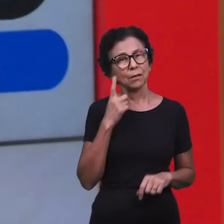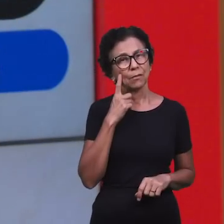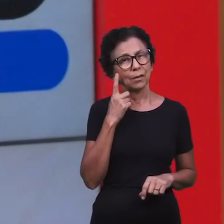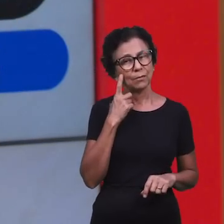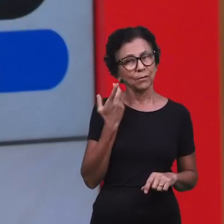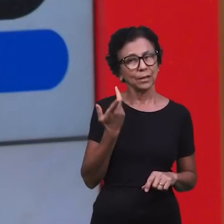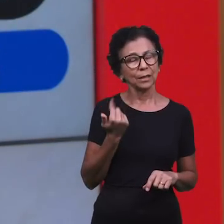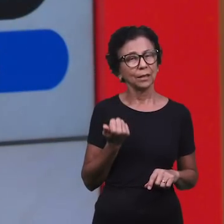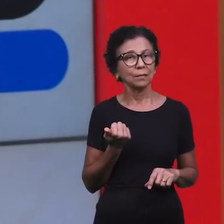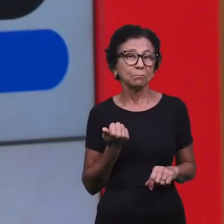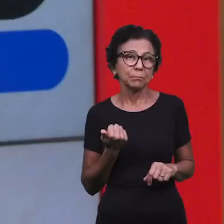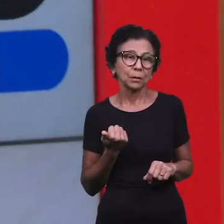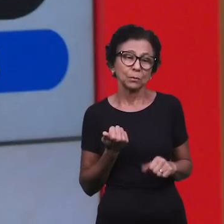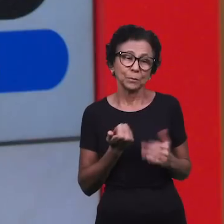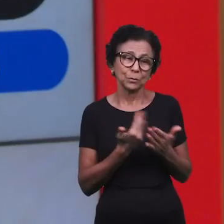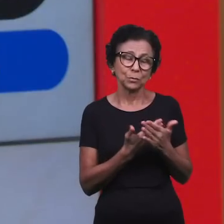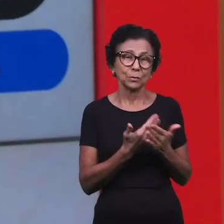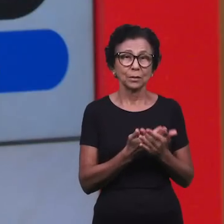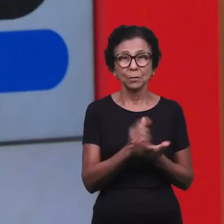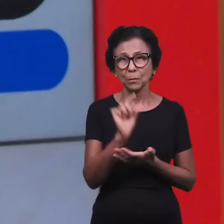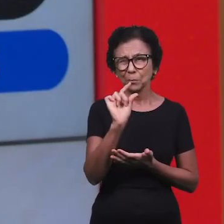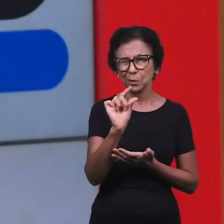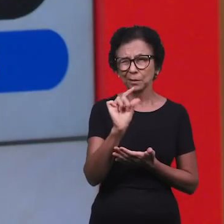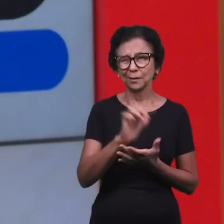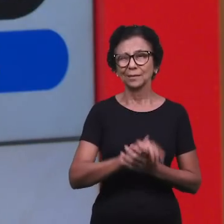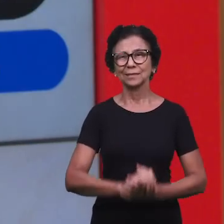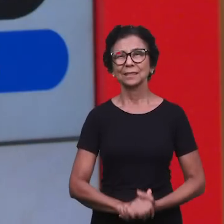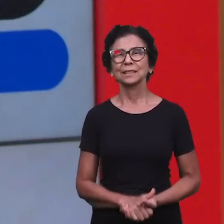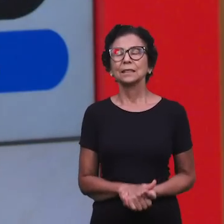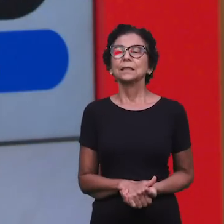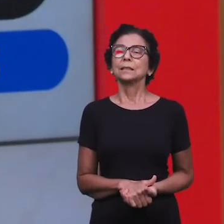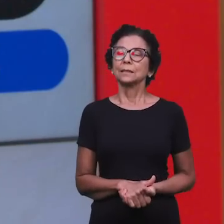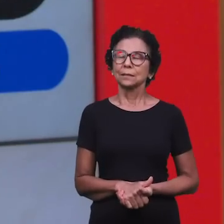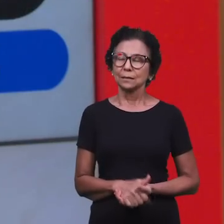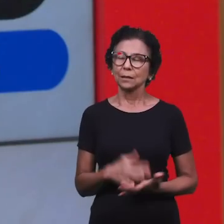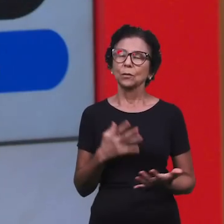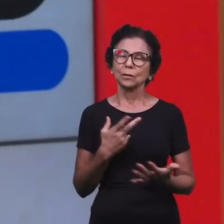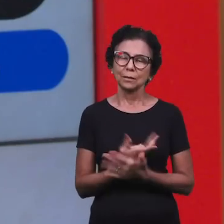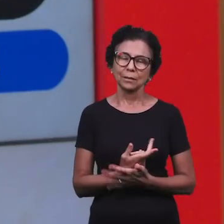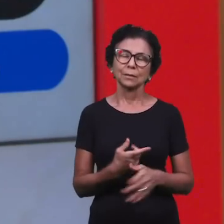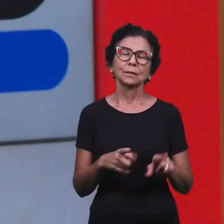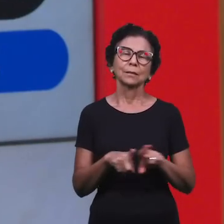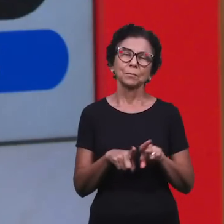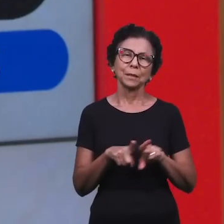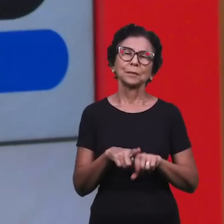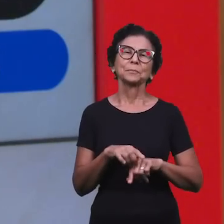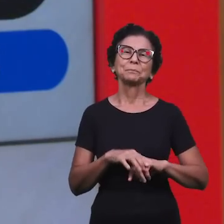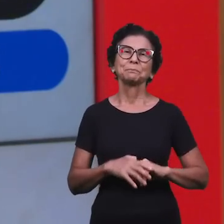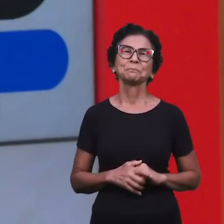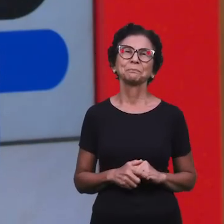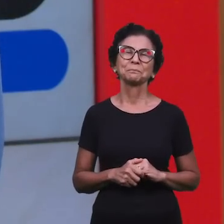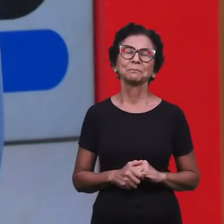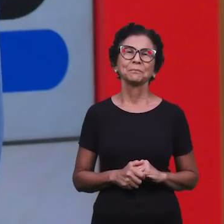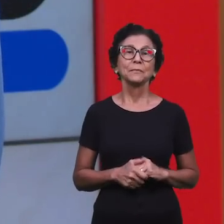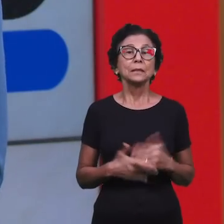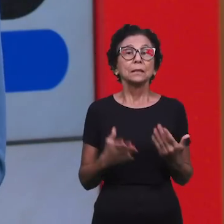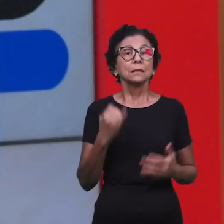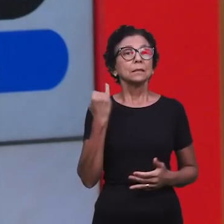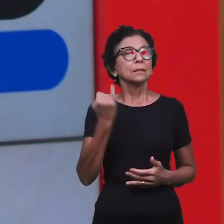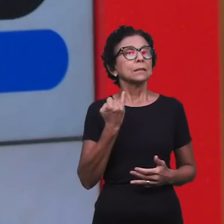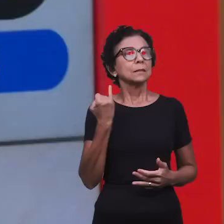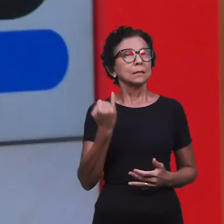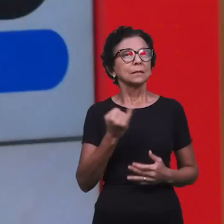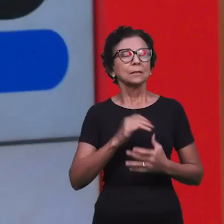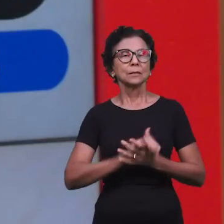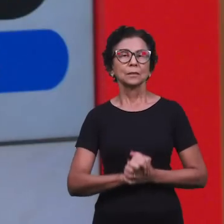as condições ali, estudar pelo menos um pouco, tudo bem? Temos esses obstáculos aí que precisam ser superados, ok? E é muito